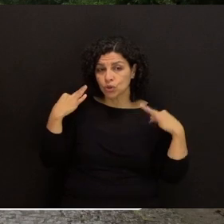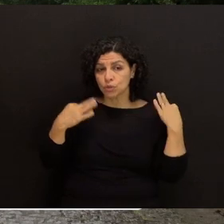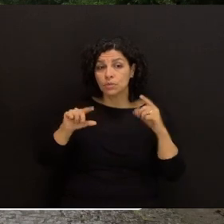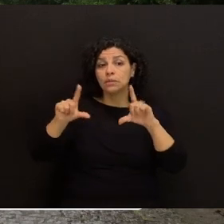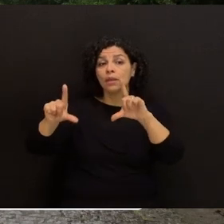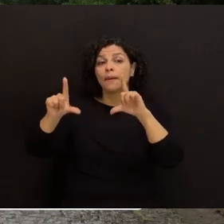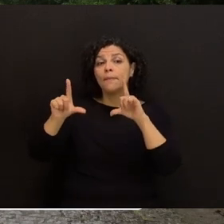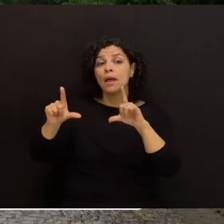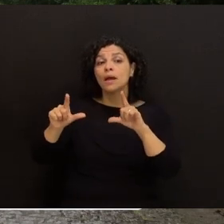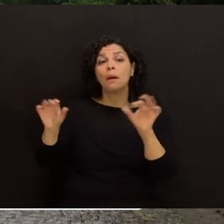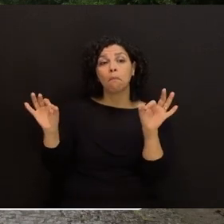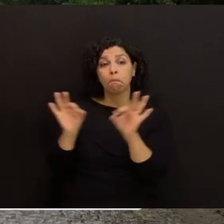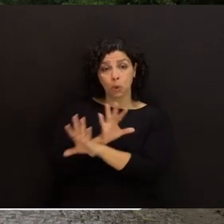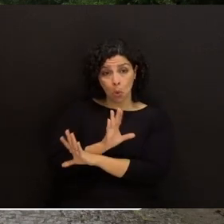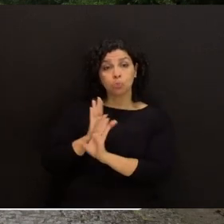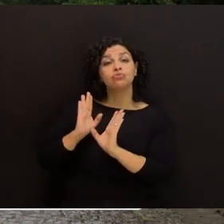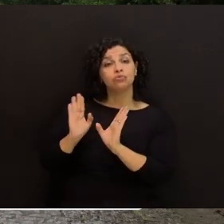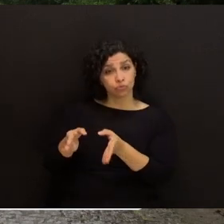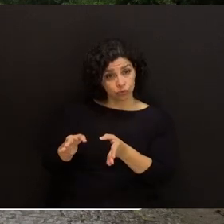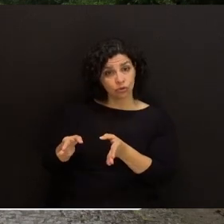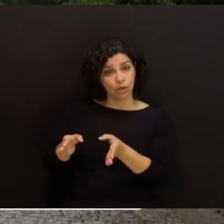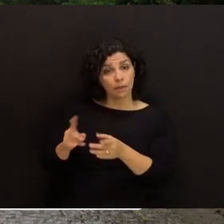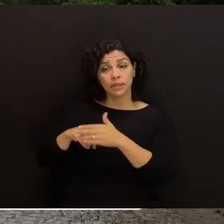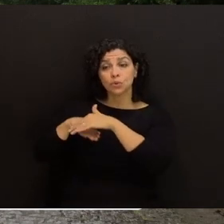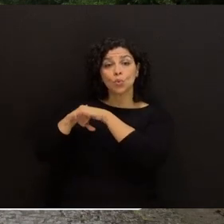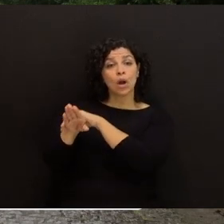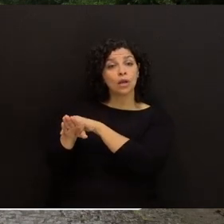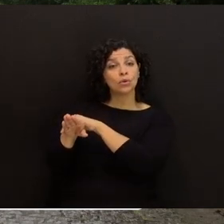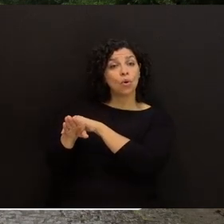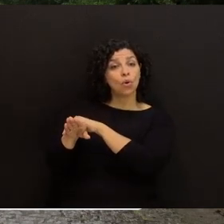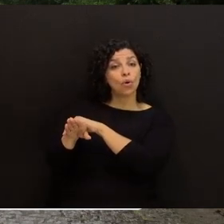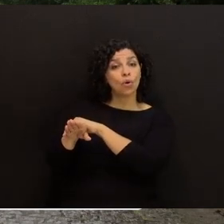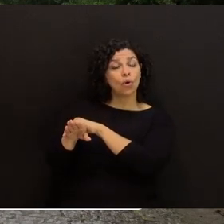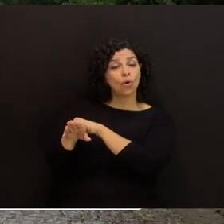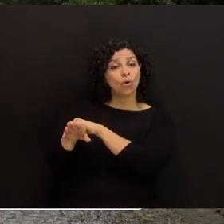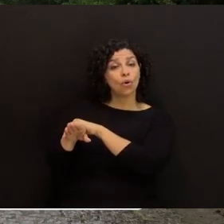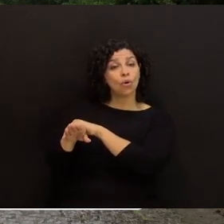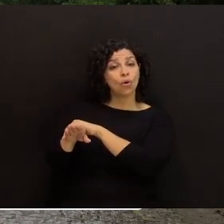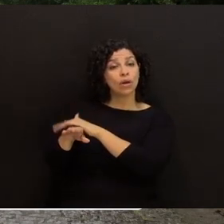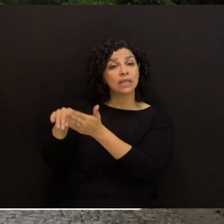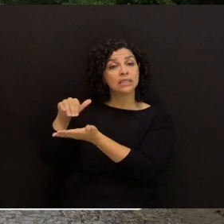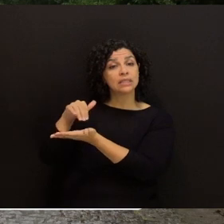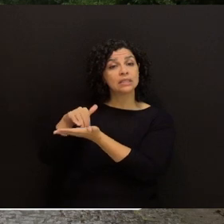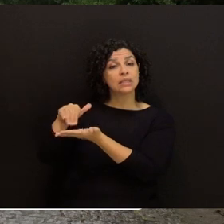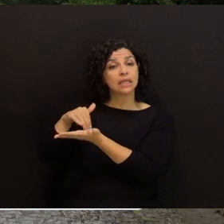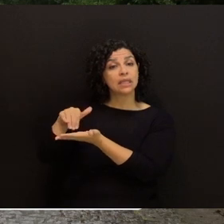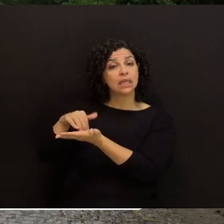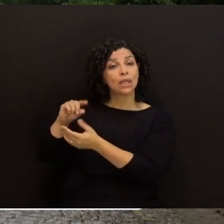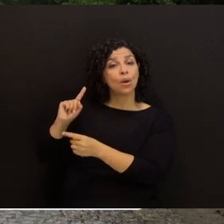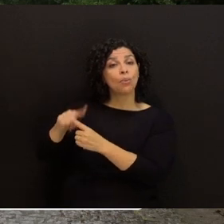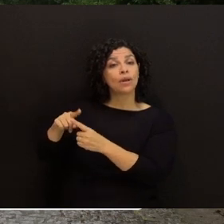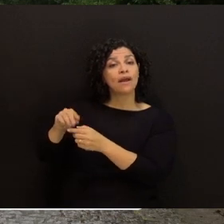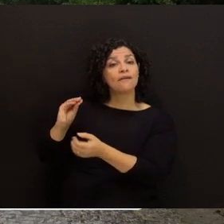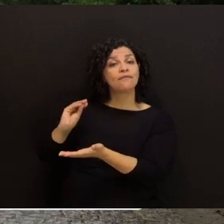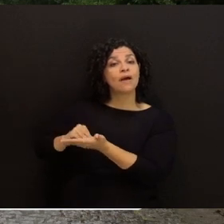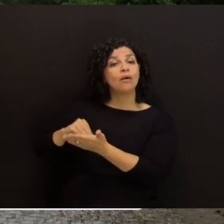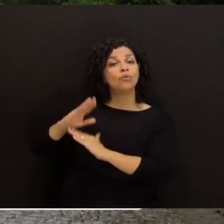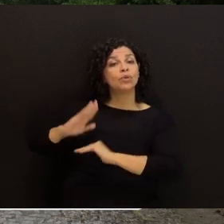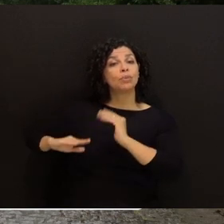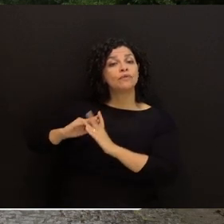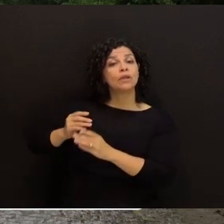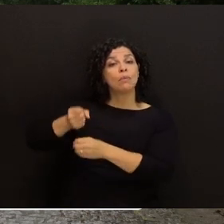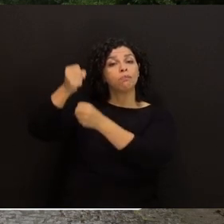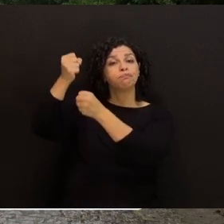placas estão confeccionadas e guardadas dentro da secretaria porque não tem mão de obra para